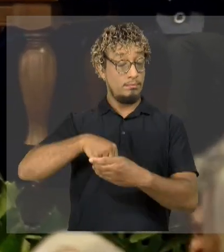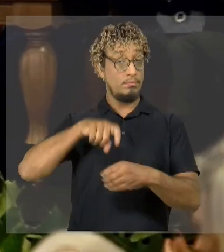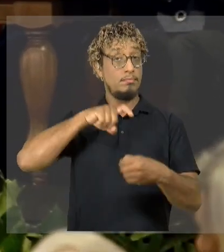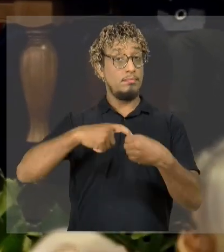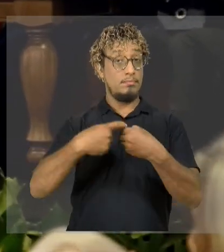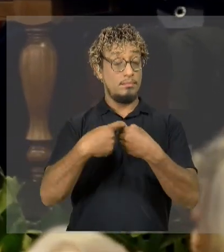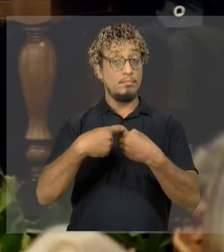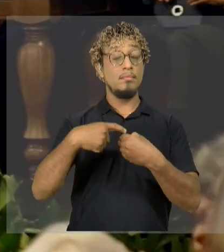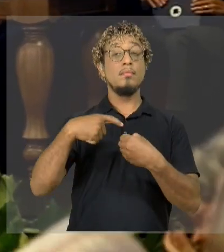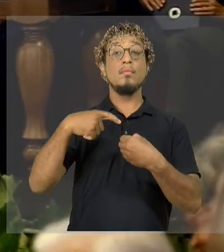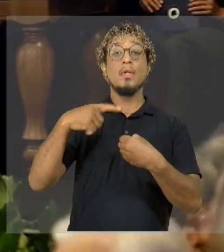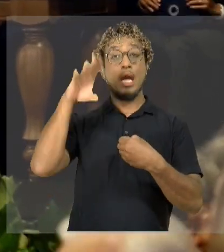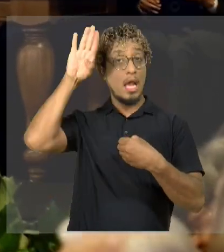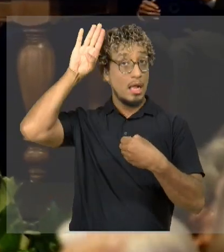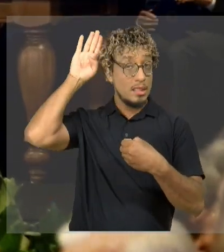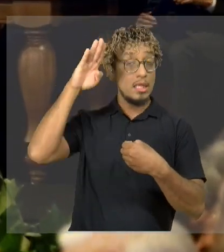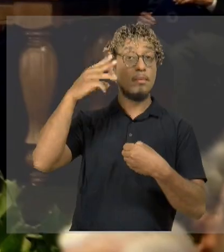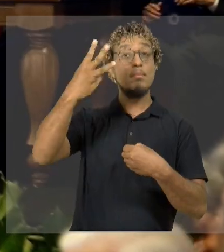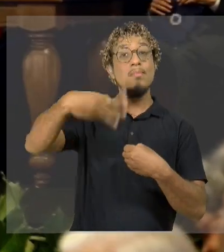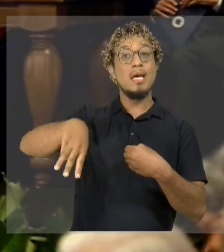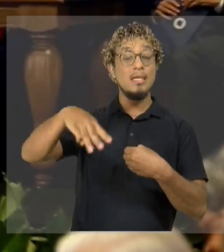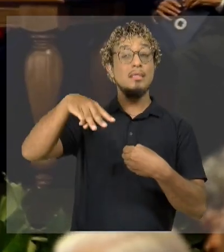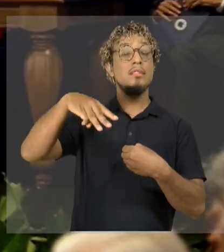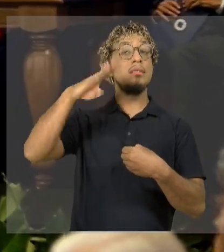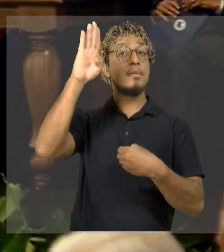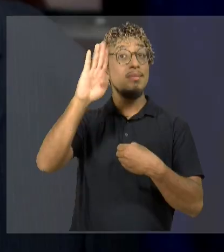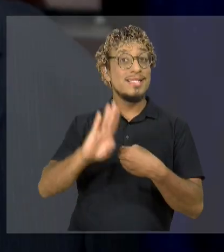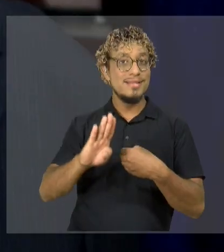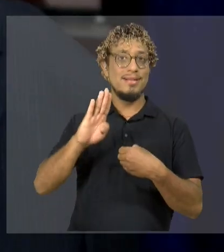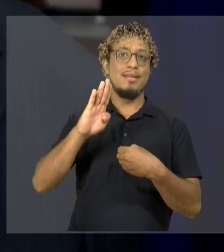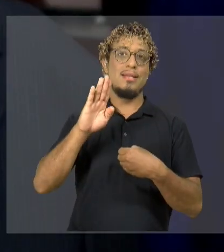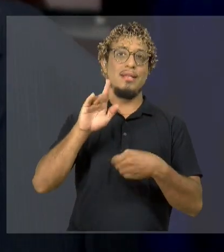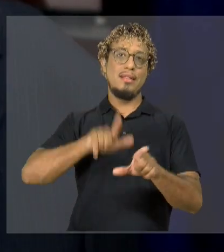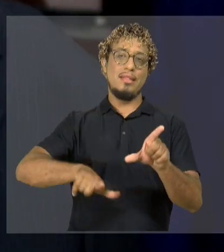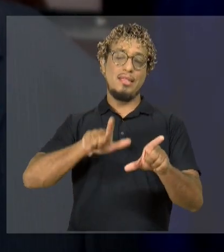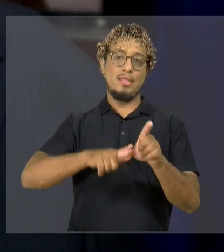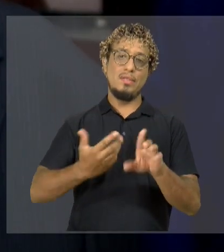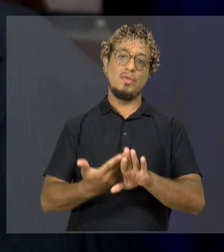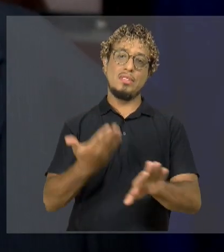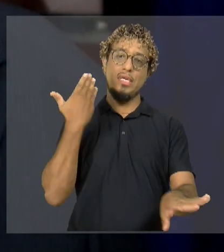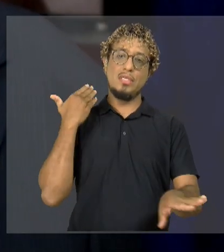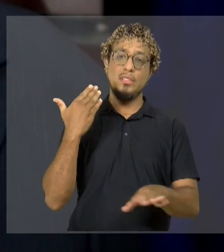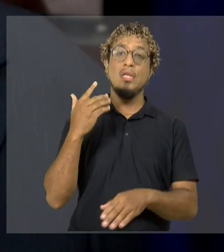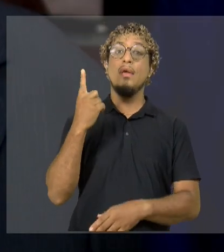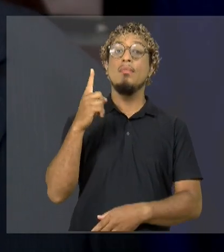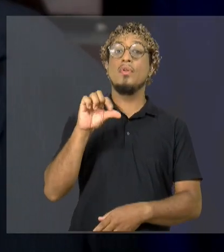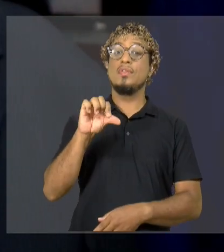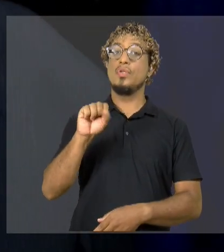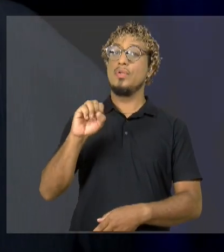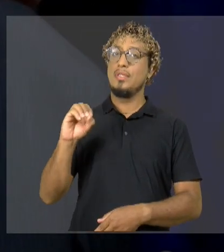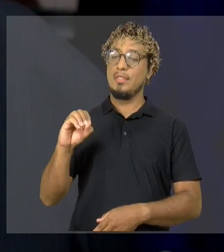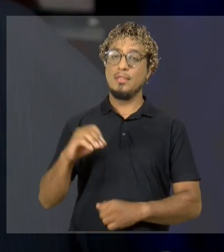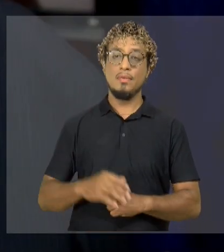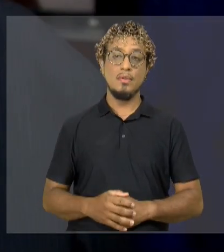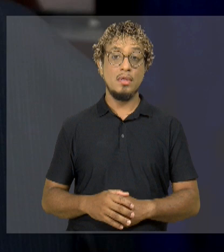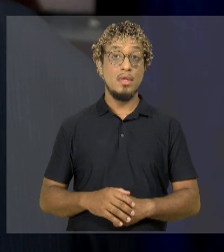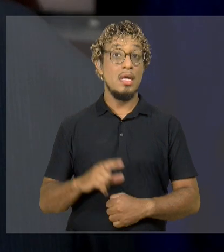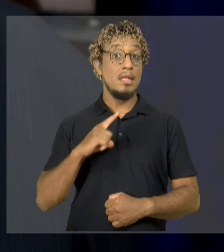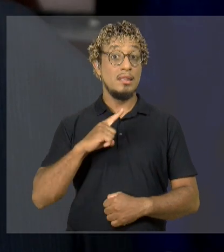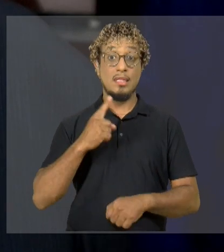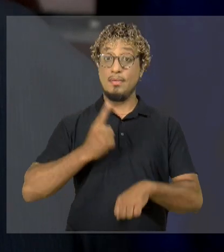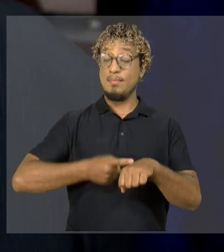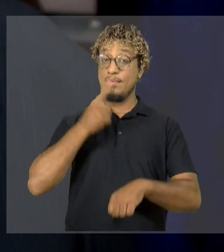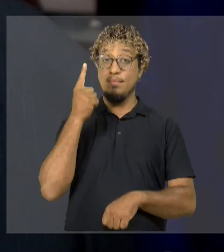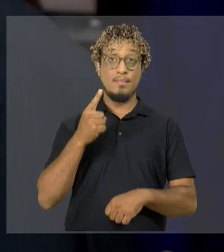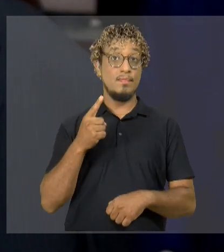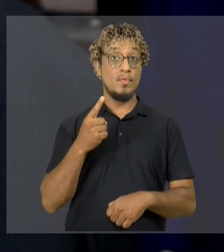Academia Brasileira de Letras desde 1980. Nós estamos fazendo uma coisa inédita no Brasil. As duas academias,